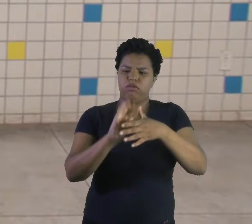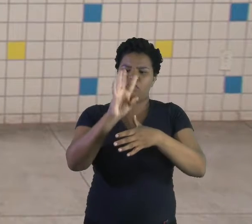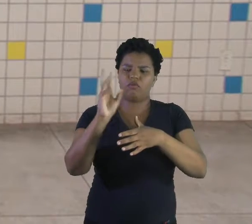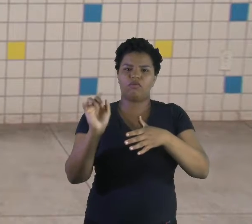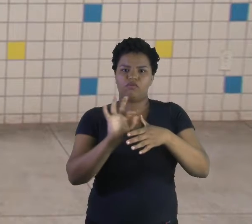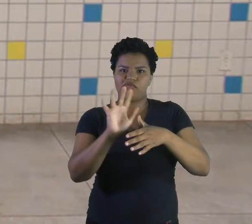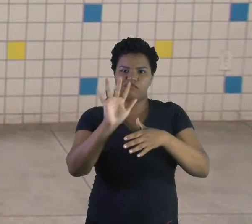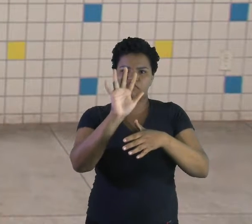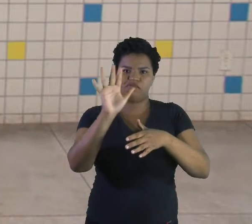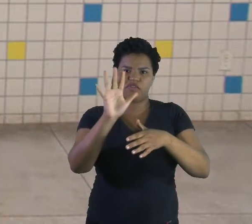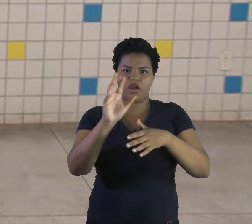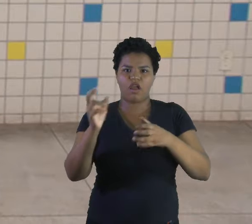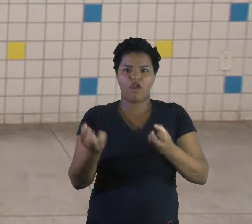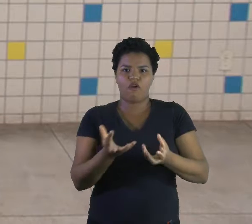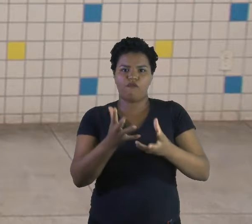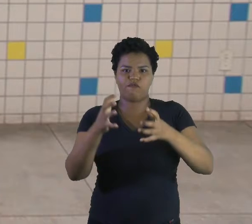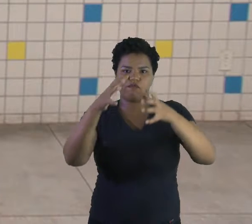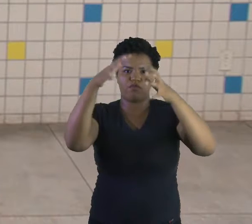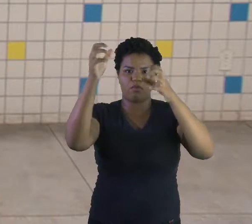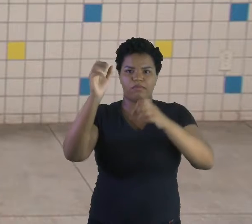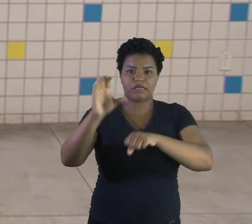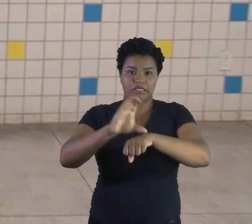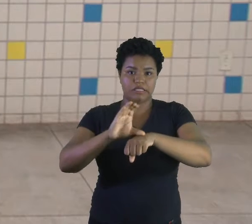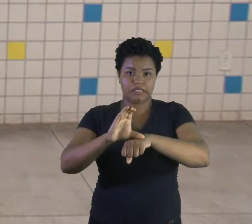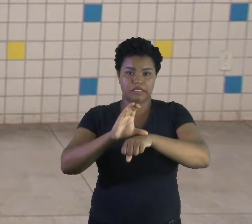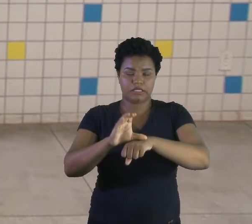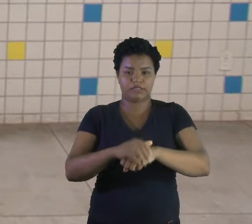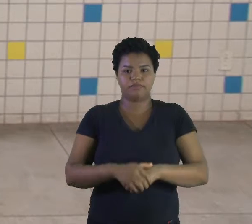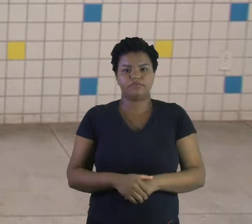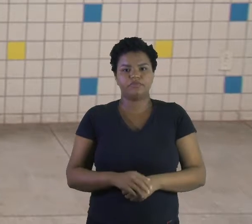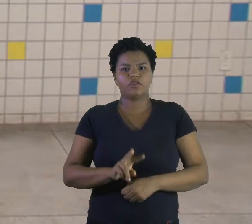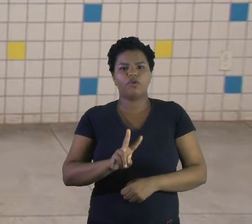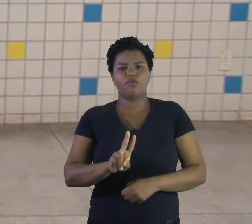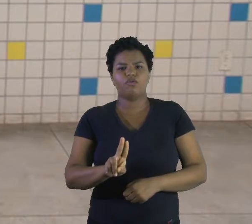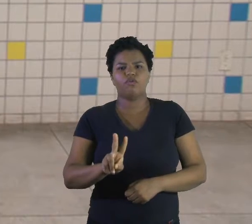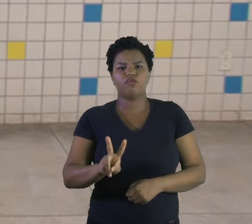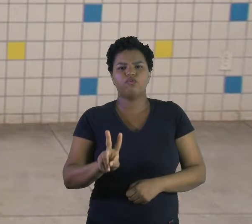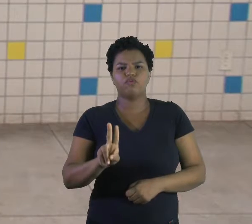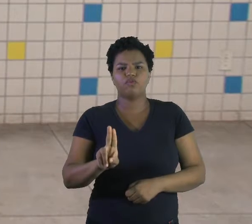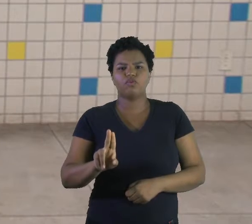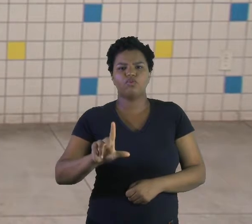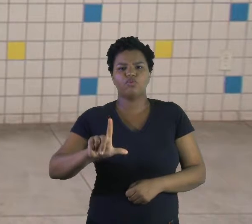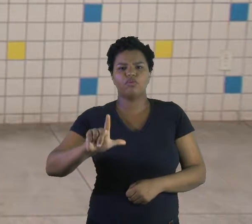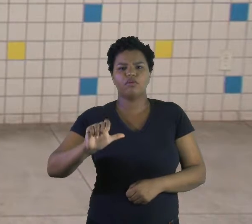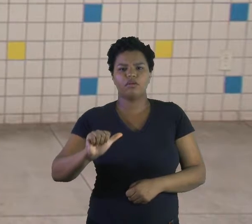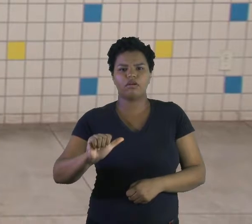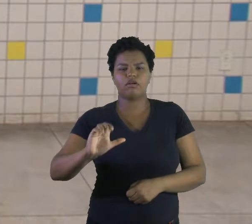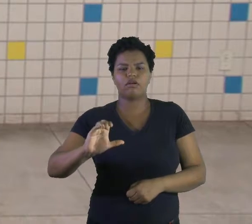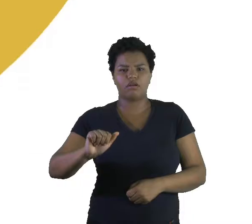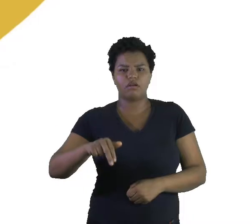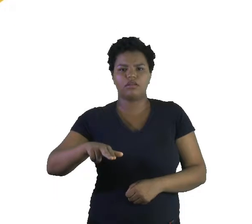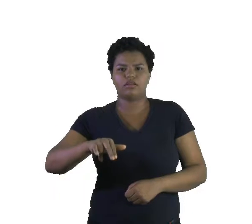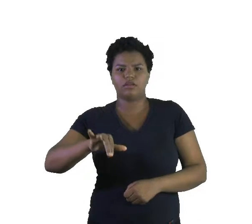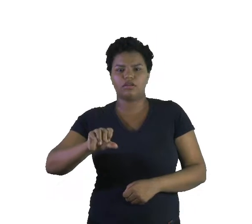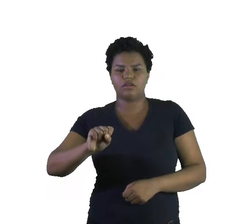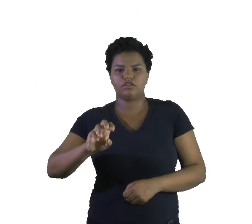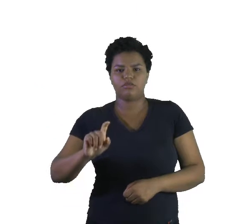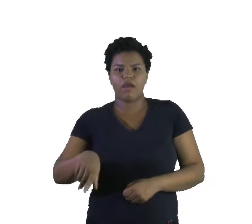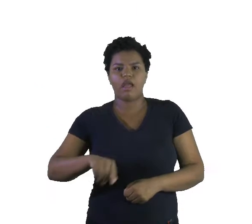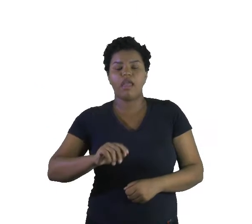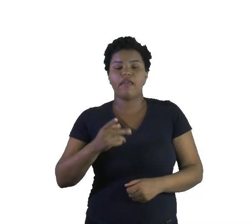cinza. O termo vulcanismo é utilizado para designar uma série de fenômenos e elementos